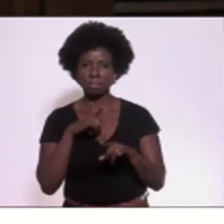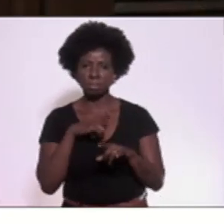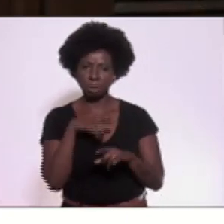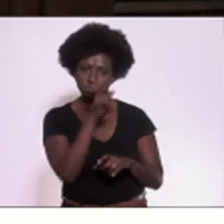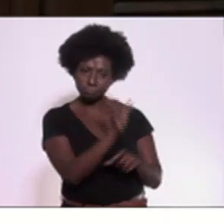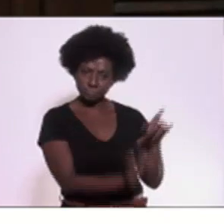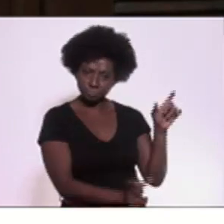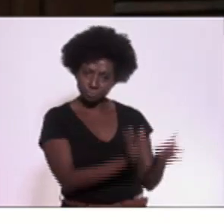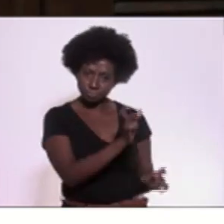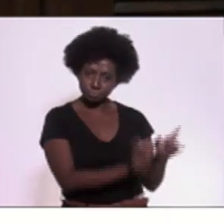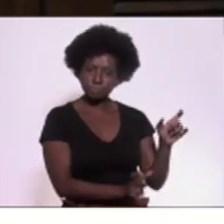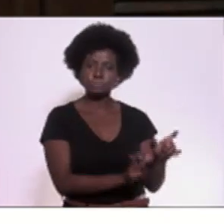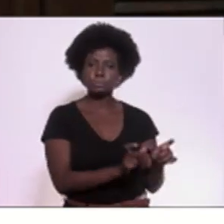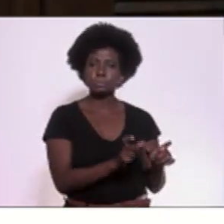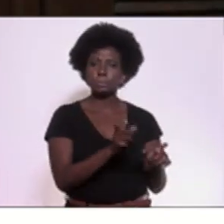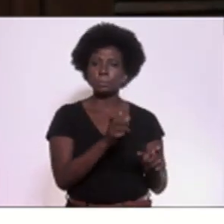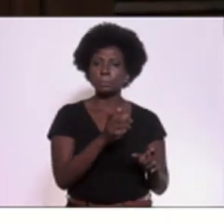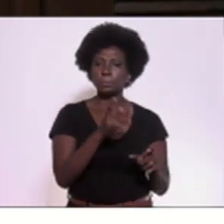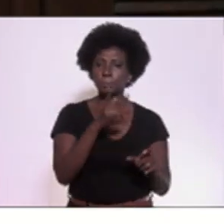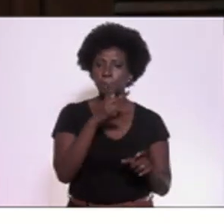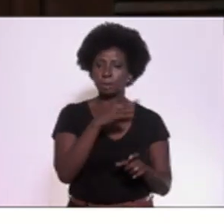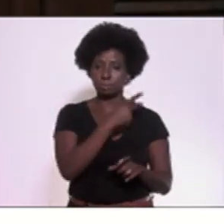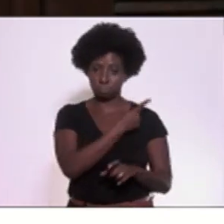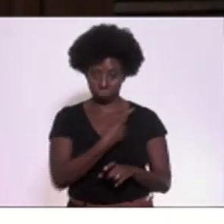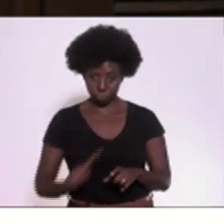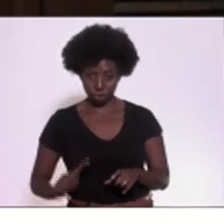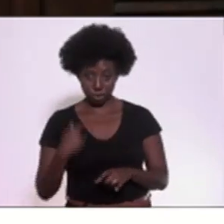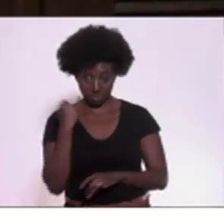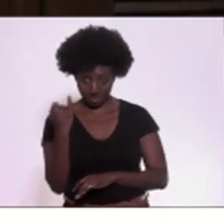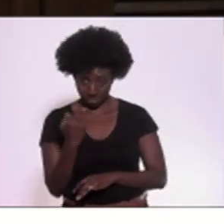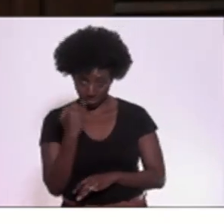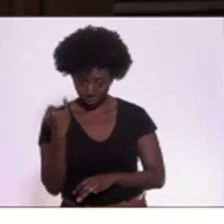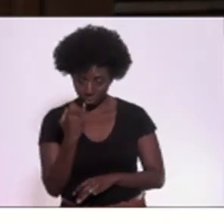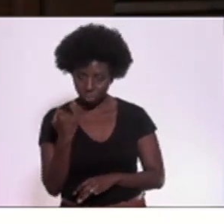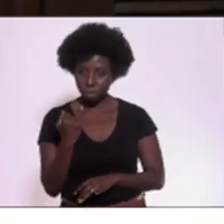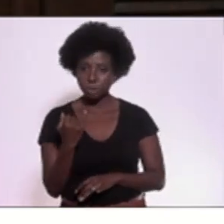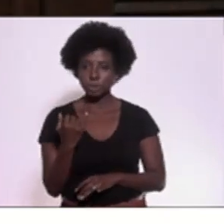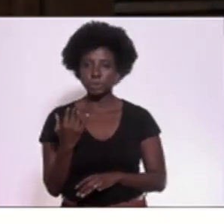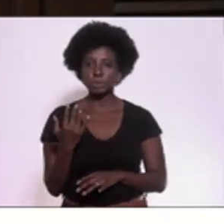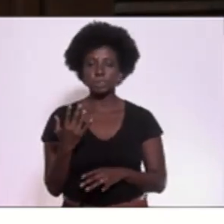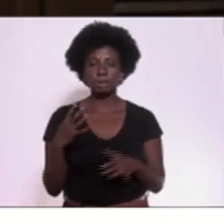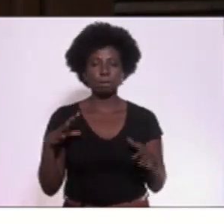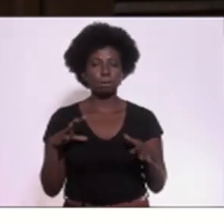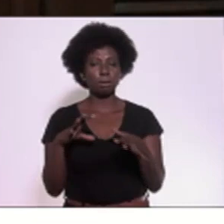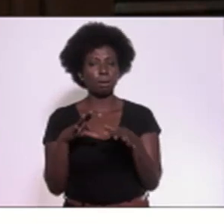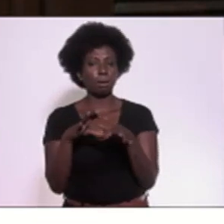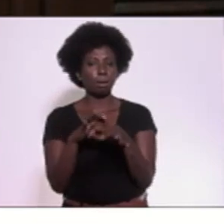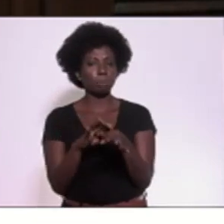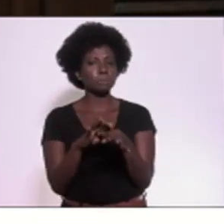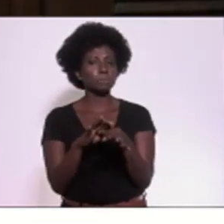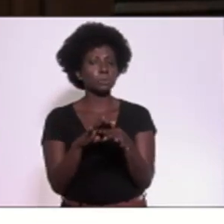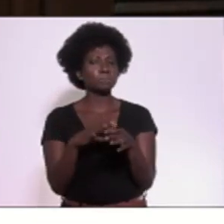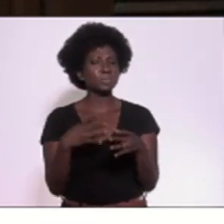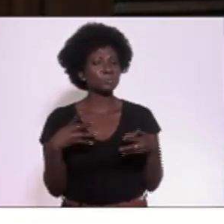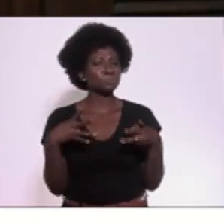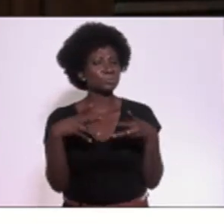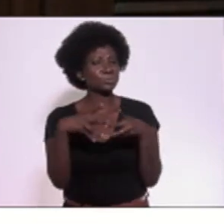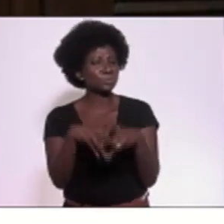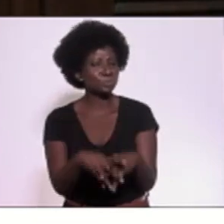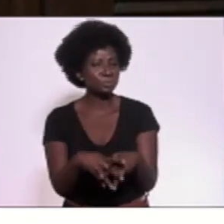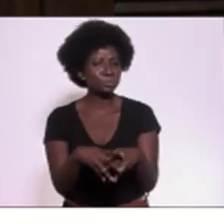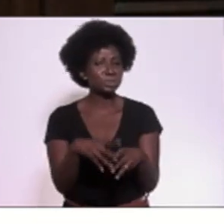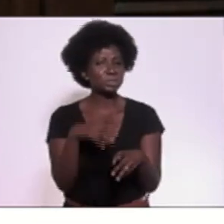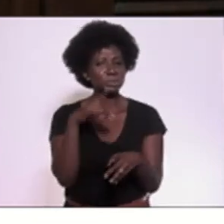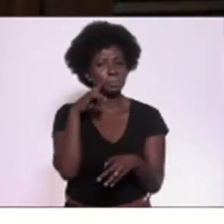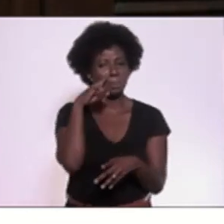importantes ainda em atuação no parlamento brasileiro, ligações cada vez mais complexas e mais